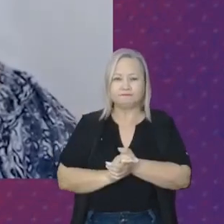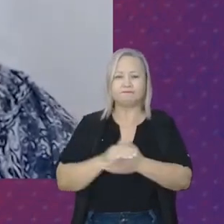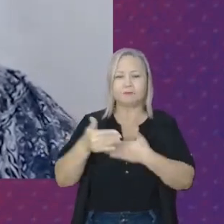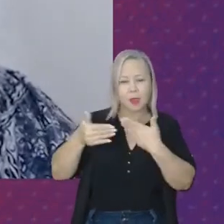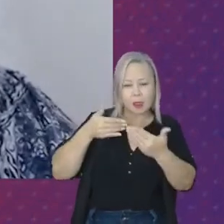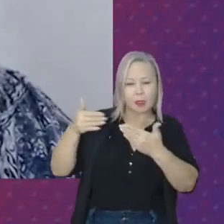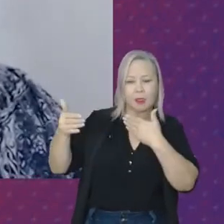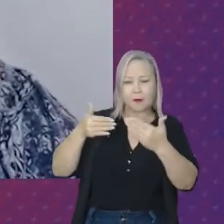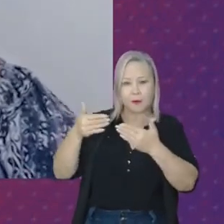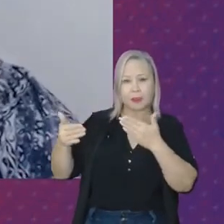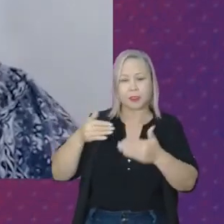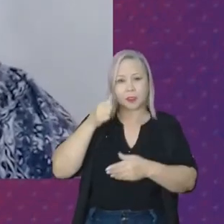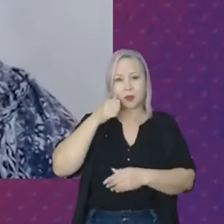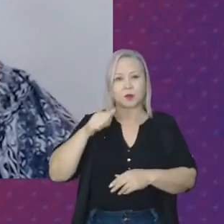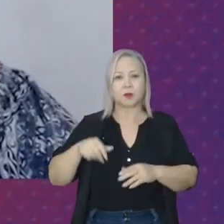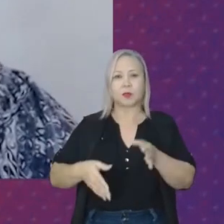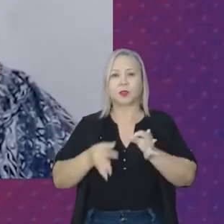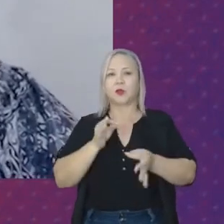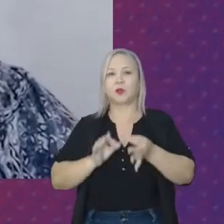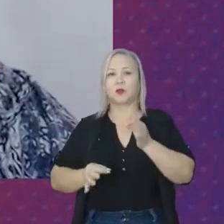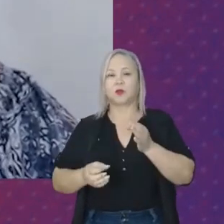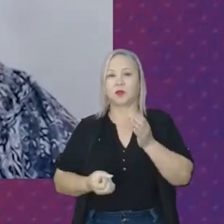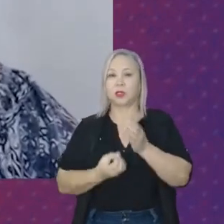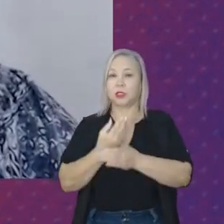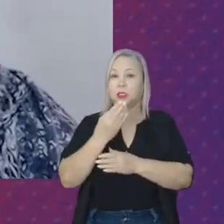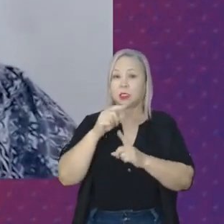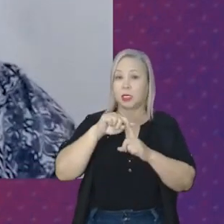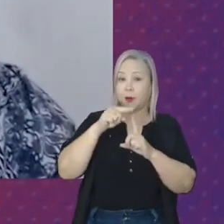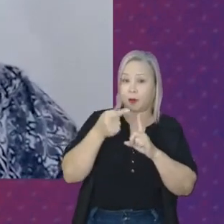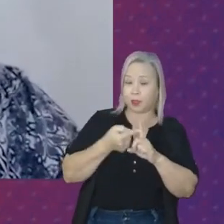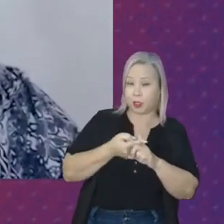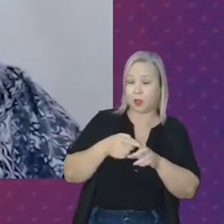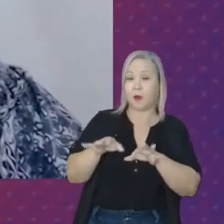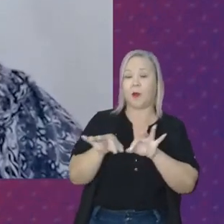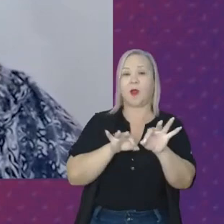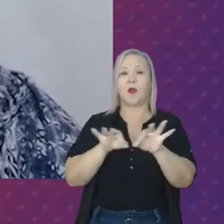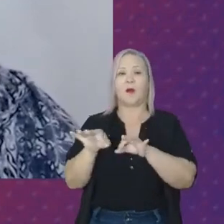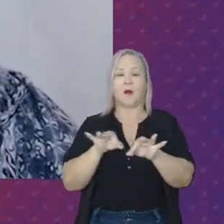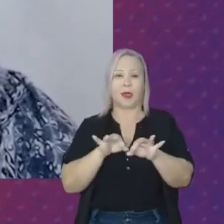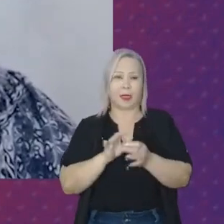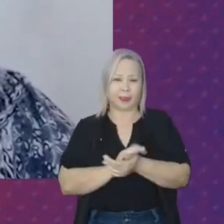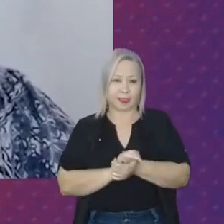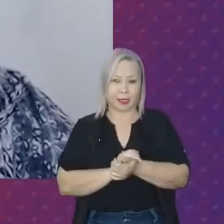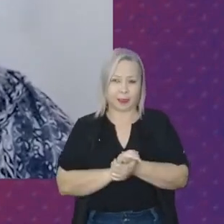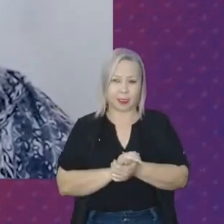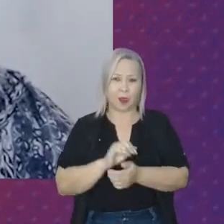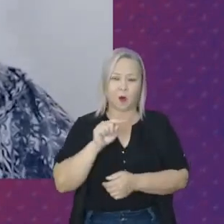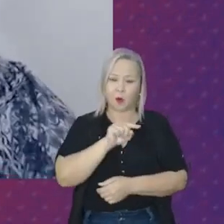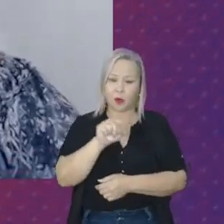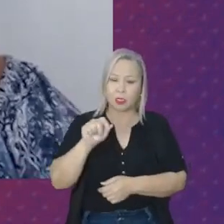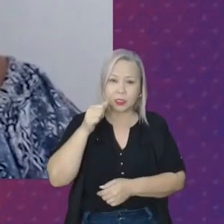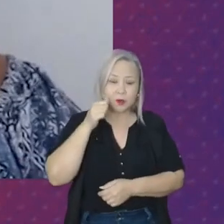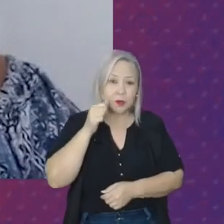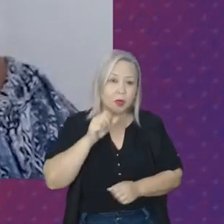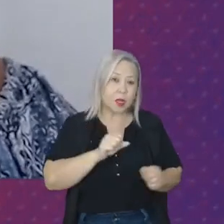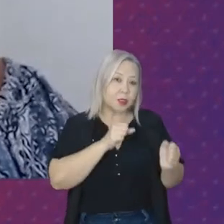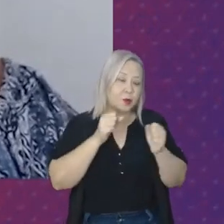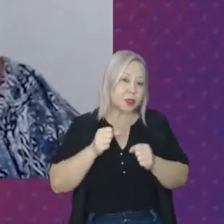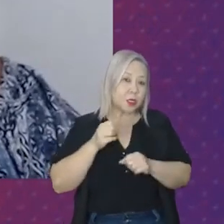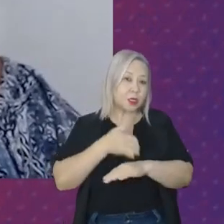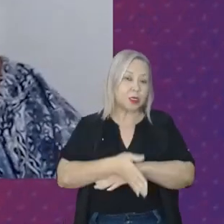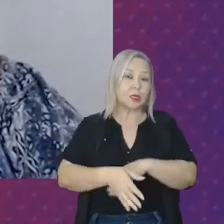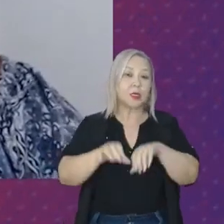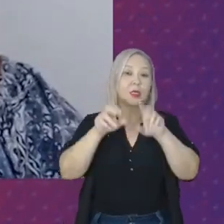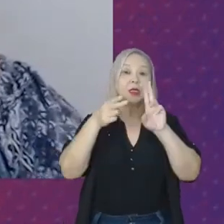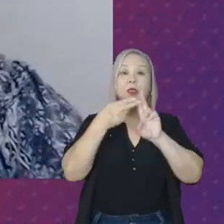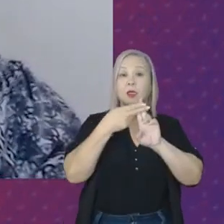mulheres sobre justiça reprodutiva, sobre a organização que essas mulheres podem ter dentro do Sistema